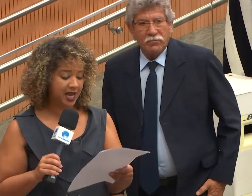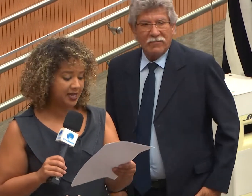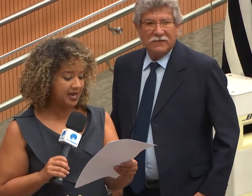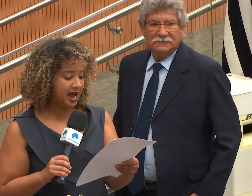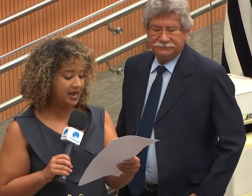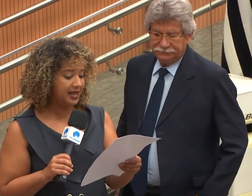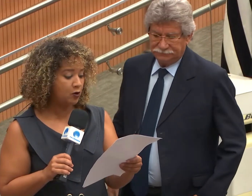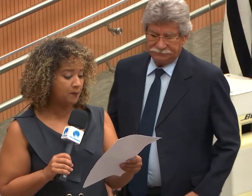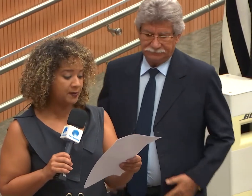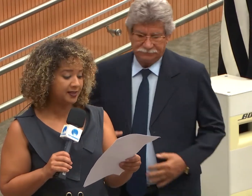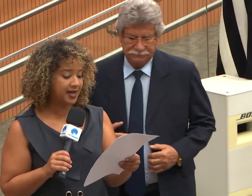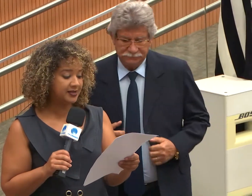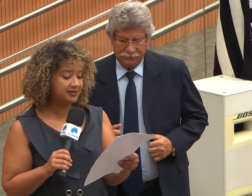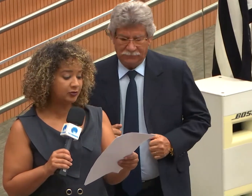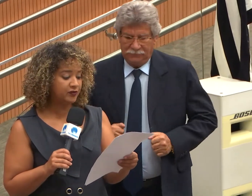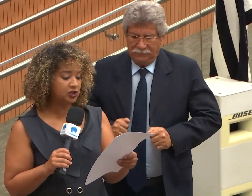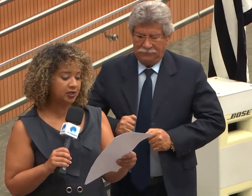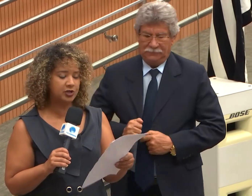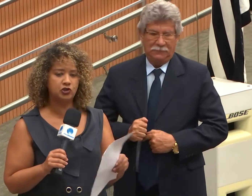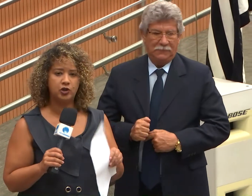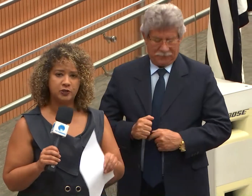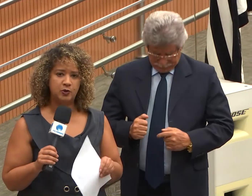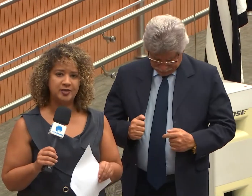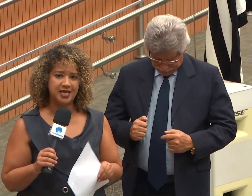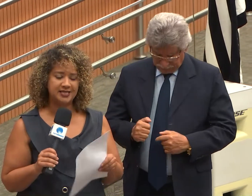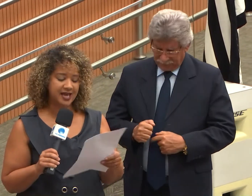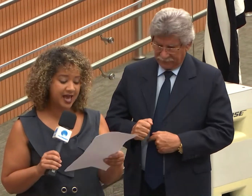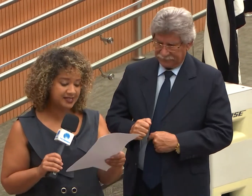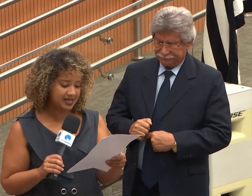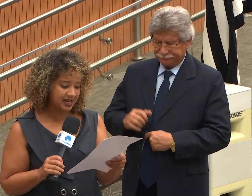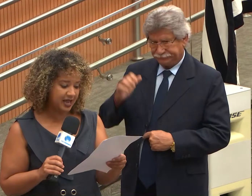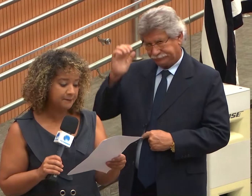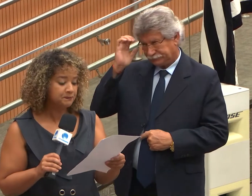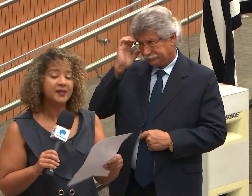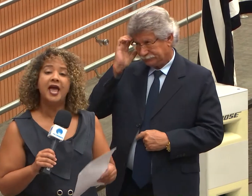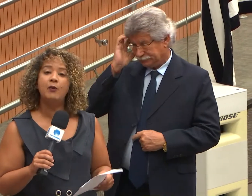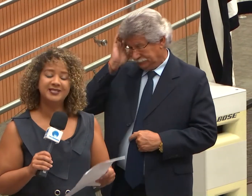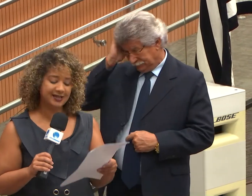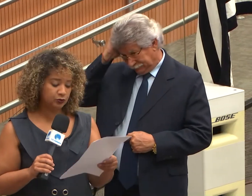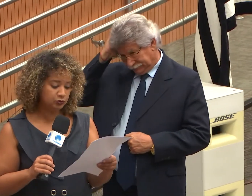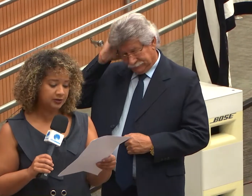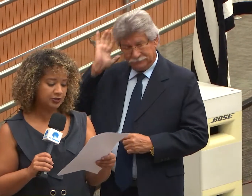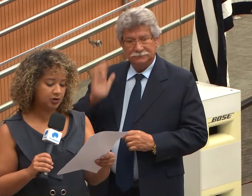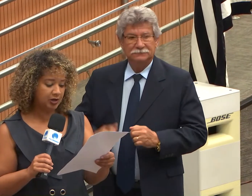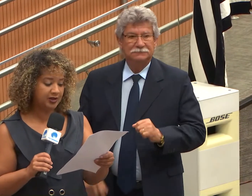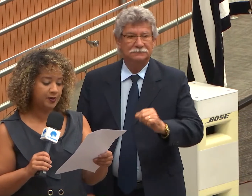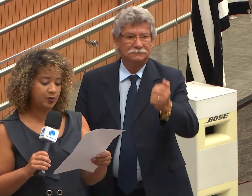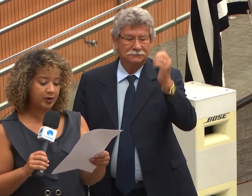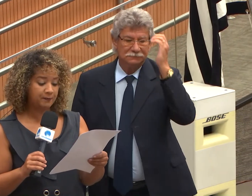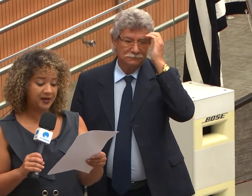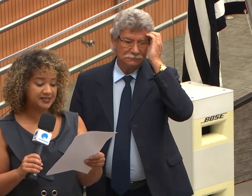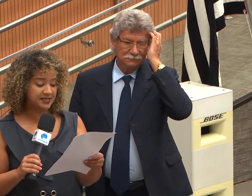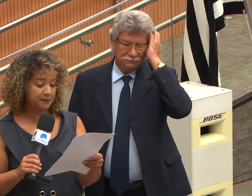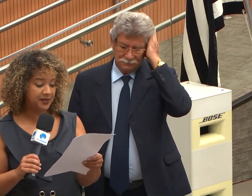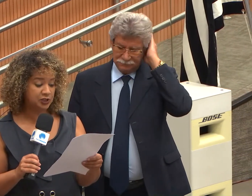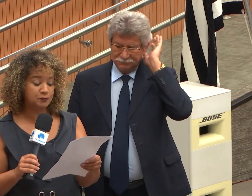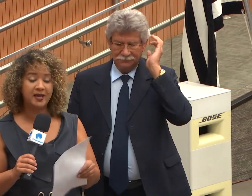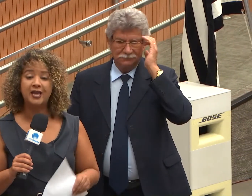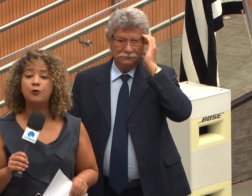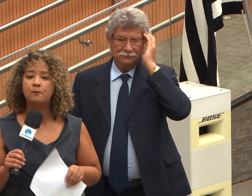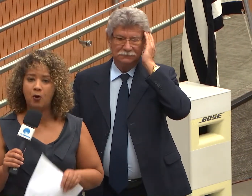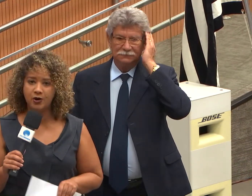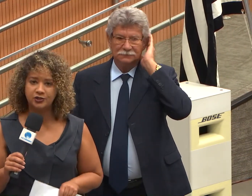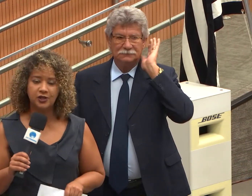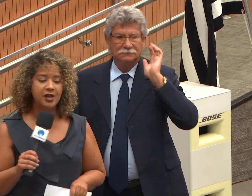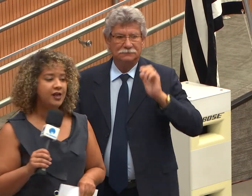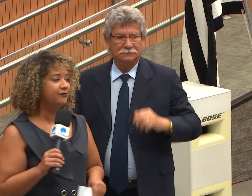que altere a Lei Complementar 123 de 2006. Essa lei é o Estatuto Nacional da Microempresa e da Empresa de